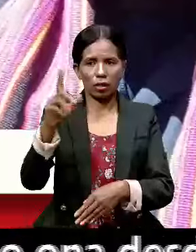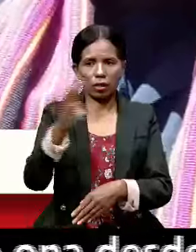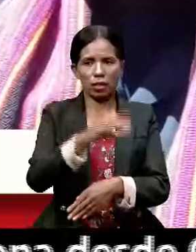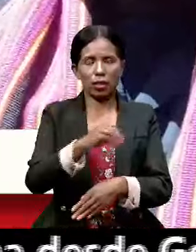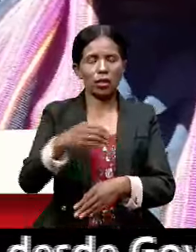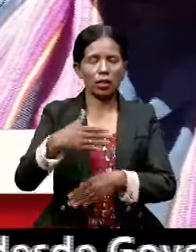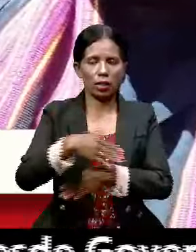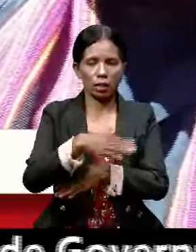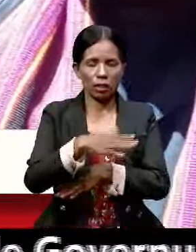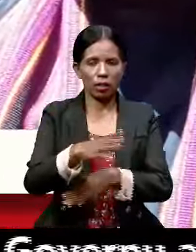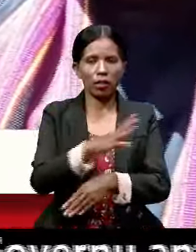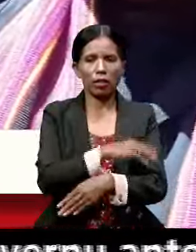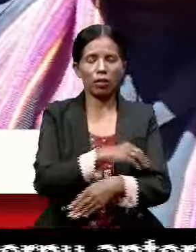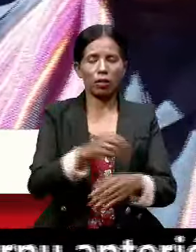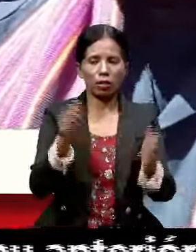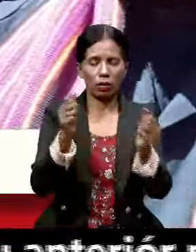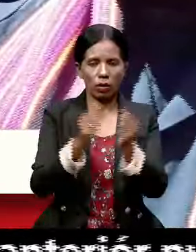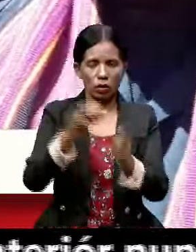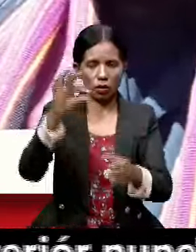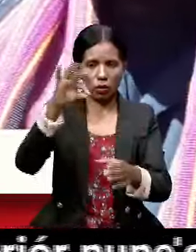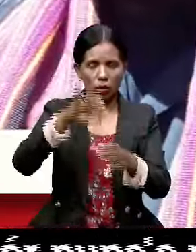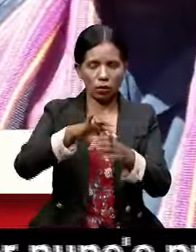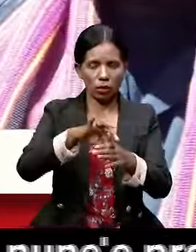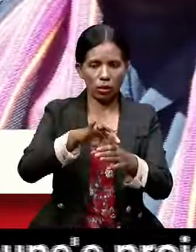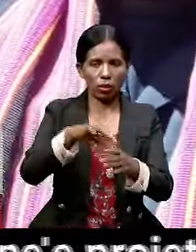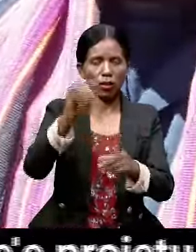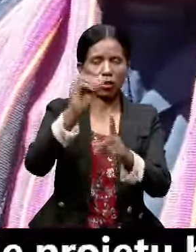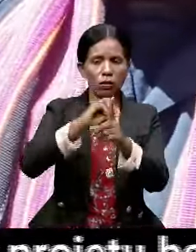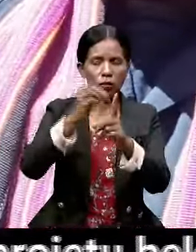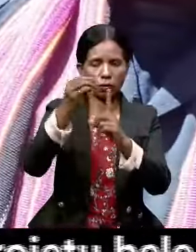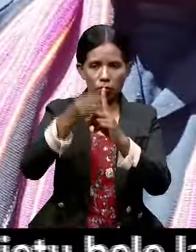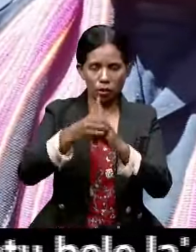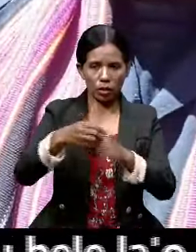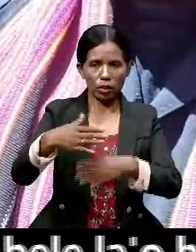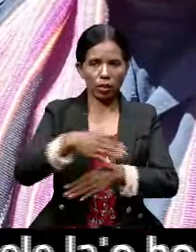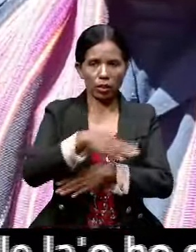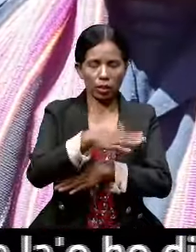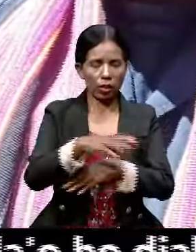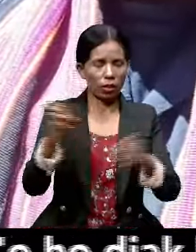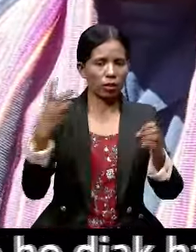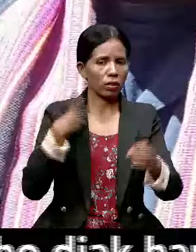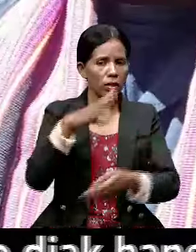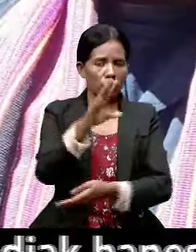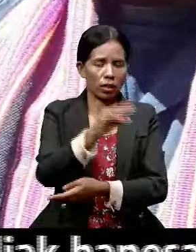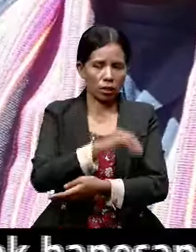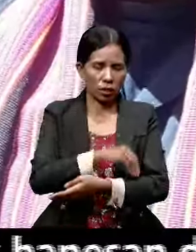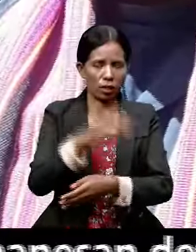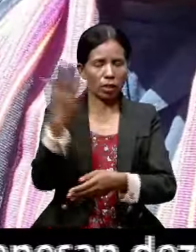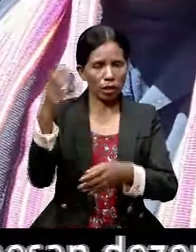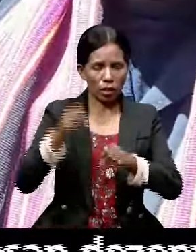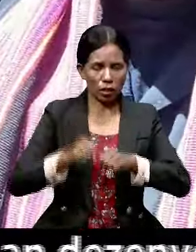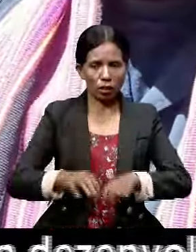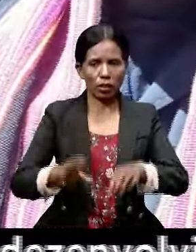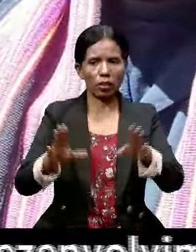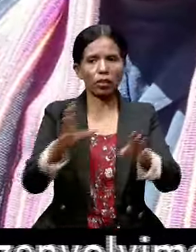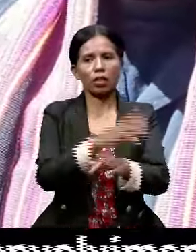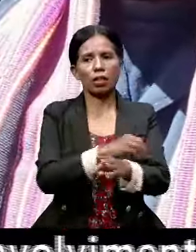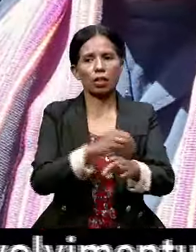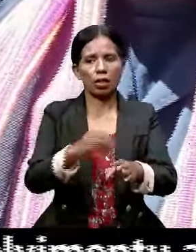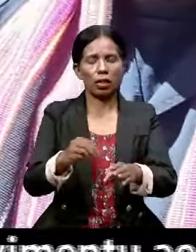Lele, além da Nemos Kuda Hudi. Hakiak ikan lao sita hakiak deti atasi, ke hakiak